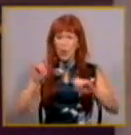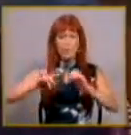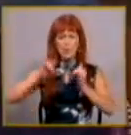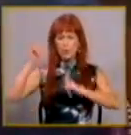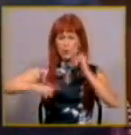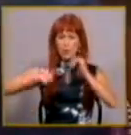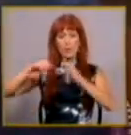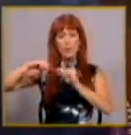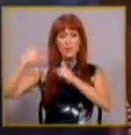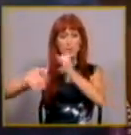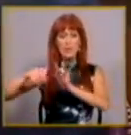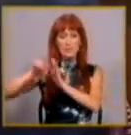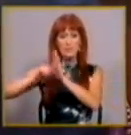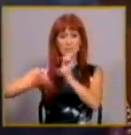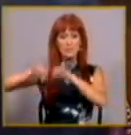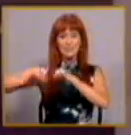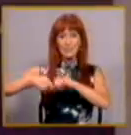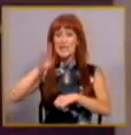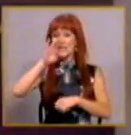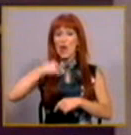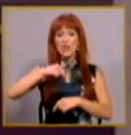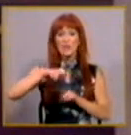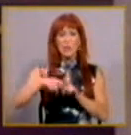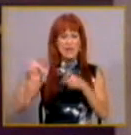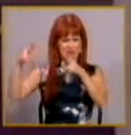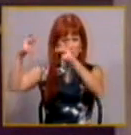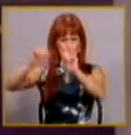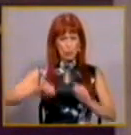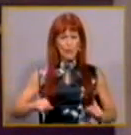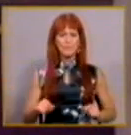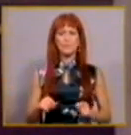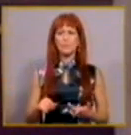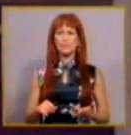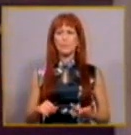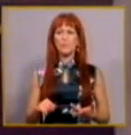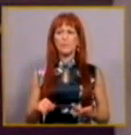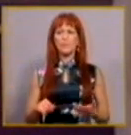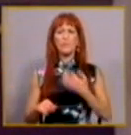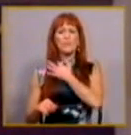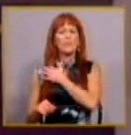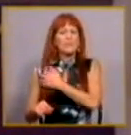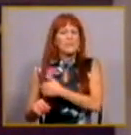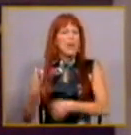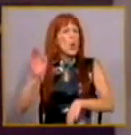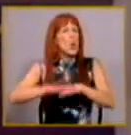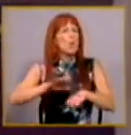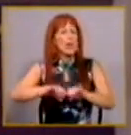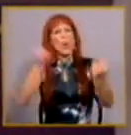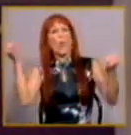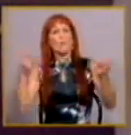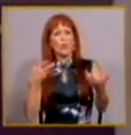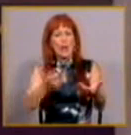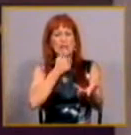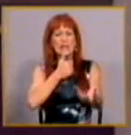agressão. Porque se nós vamos ter uma censura que não cumpre, não rompa com